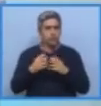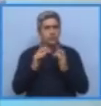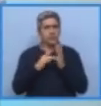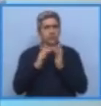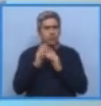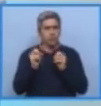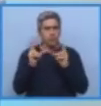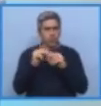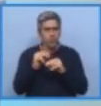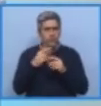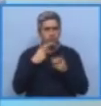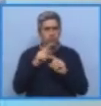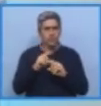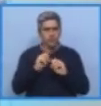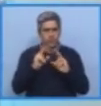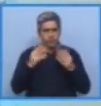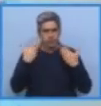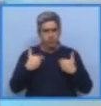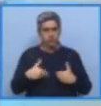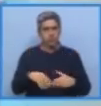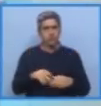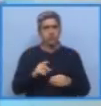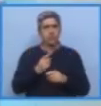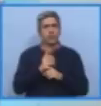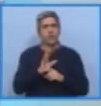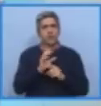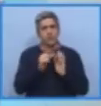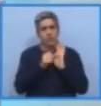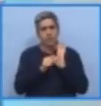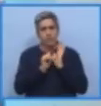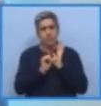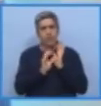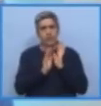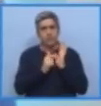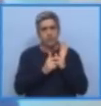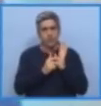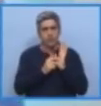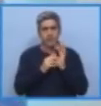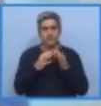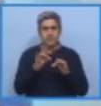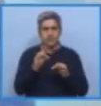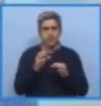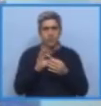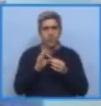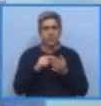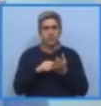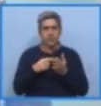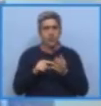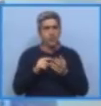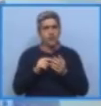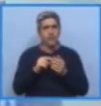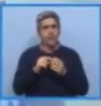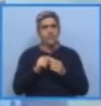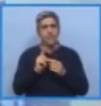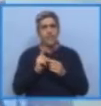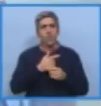novo, completamente renovado, revivificado, porque ainda aquelas marcas. E a razão é muito simples e tem muito a ver com aquilo